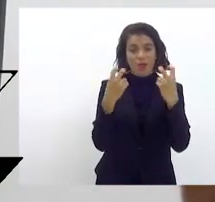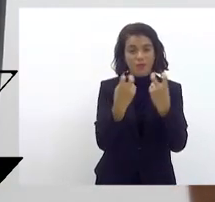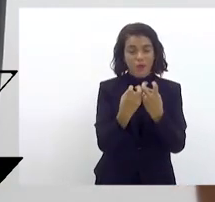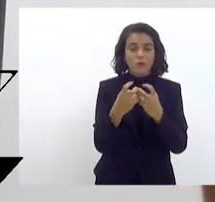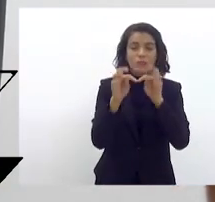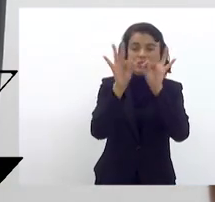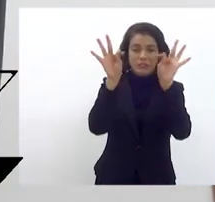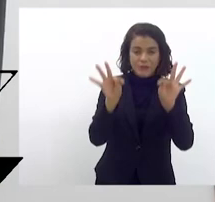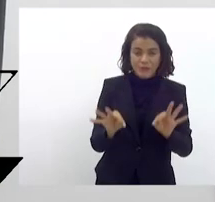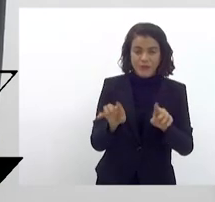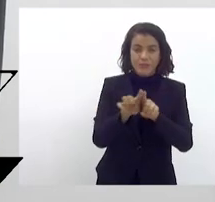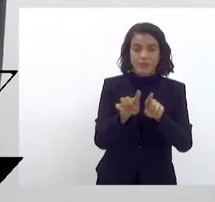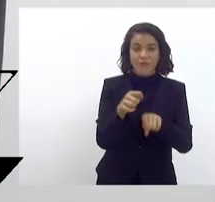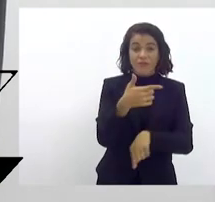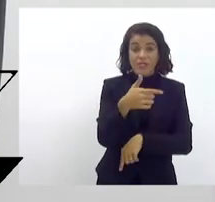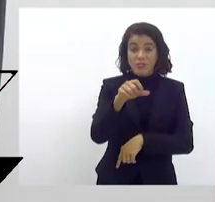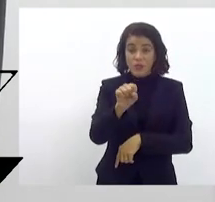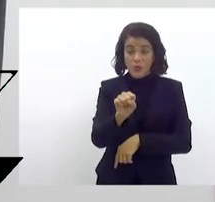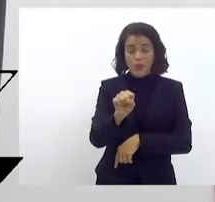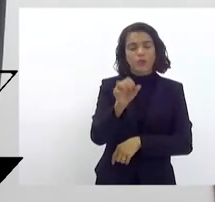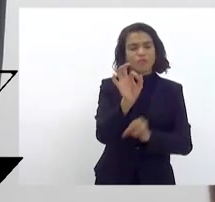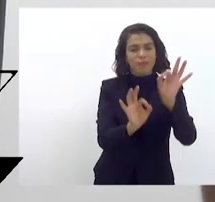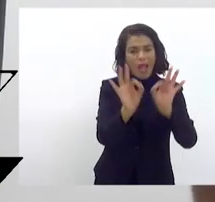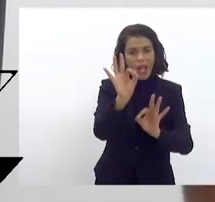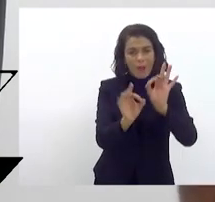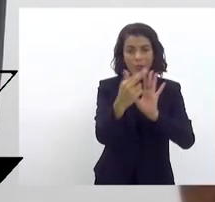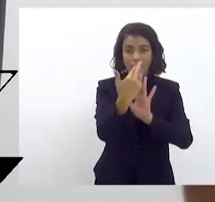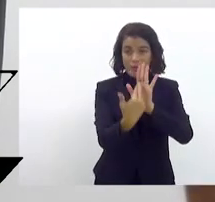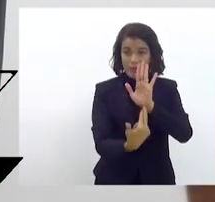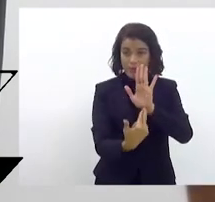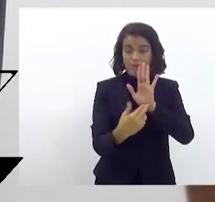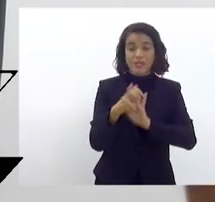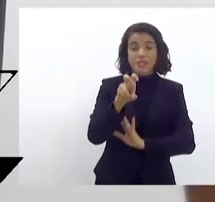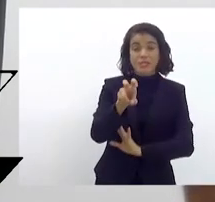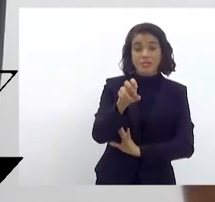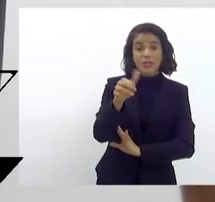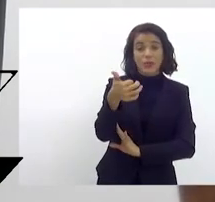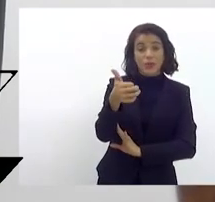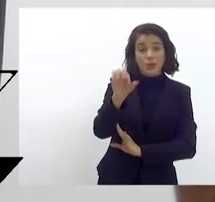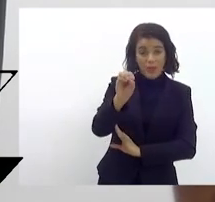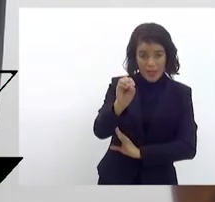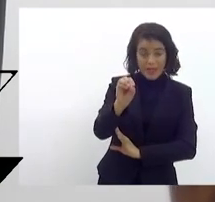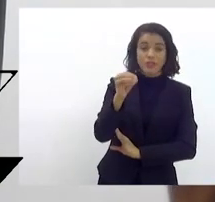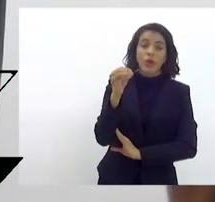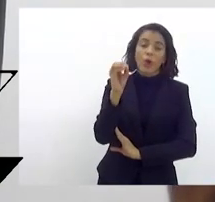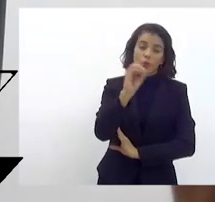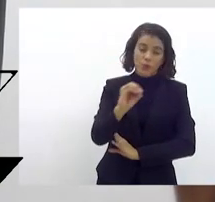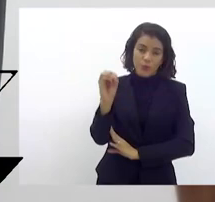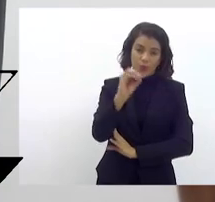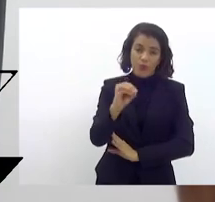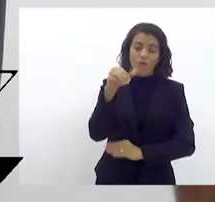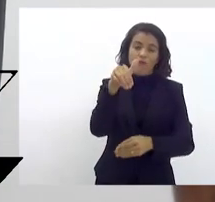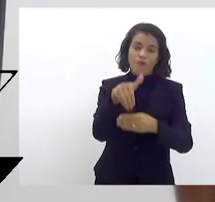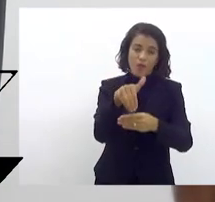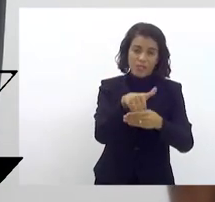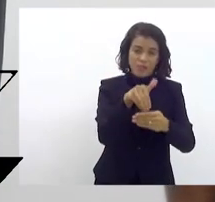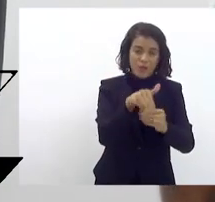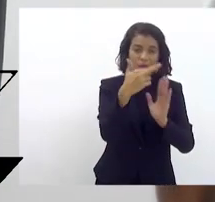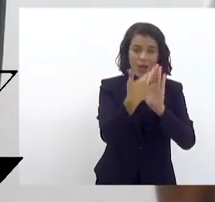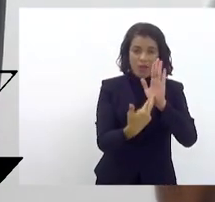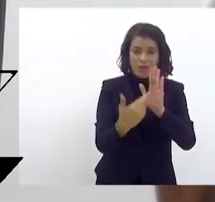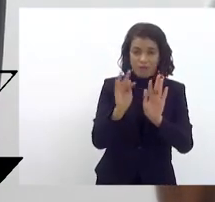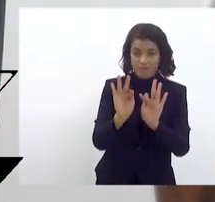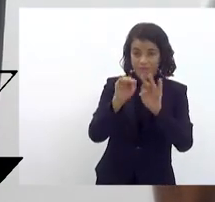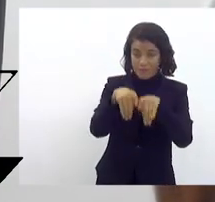Testemunhas 28/09 elaboração do relatório 5/10 votação do relatório final é